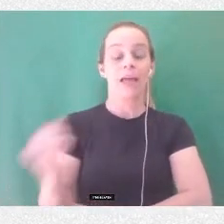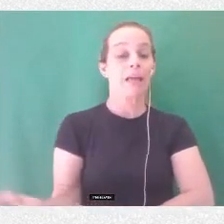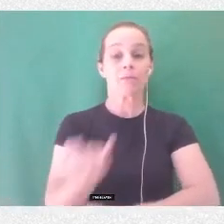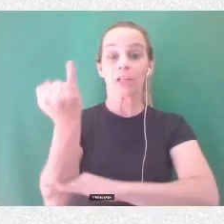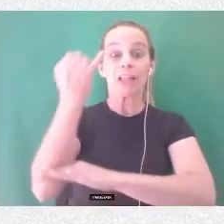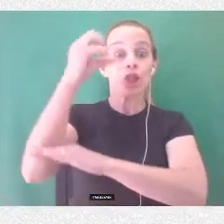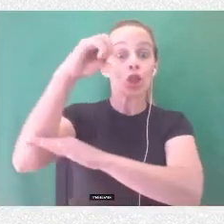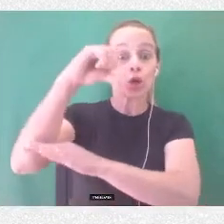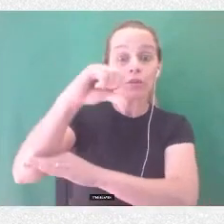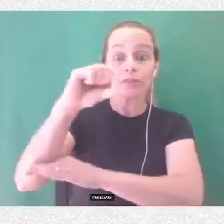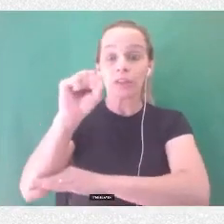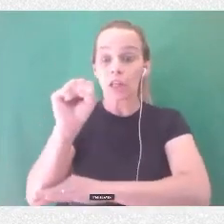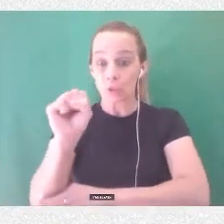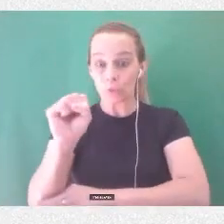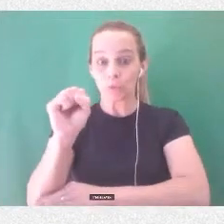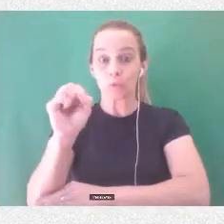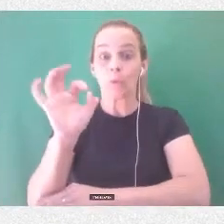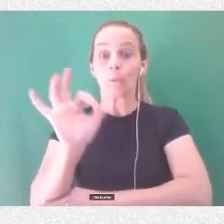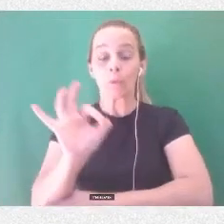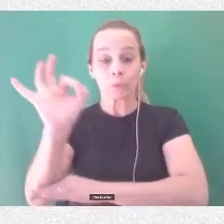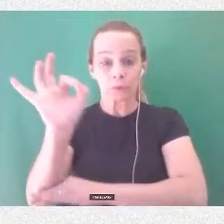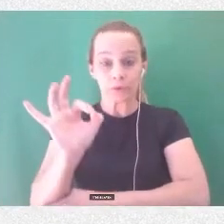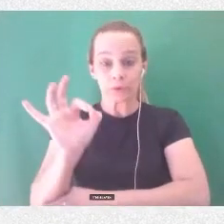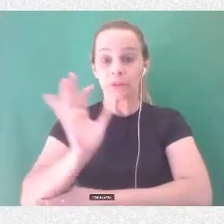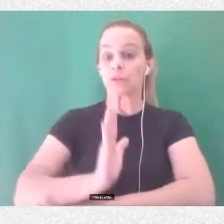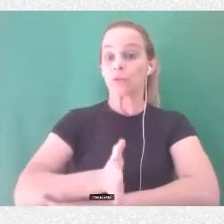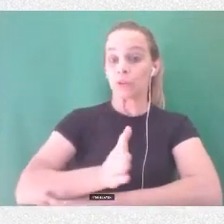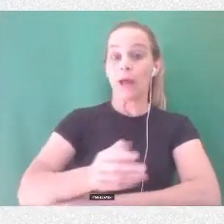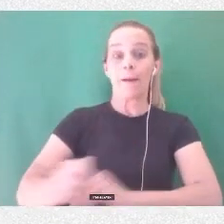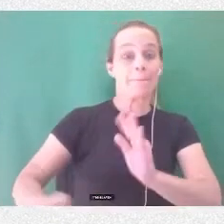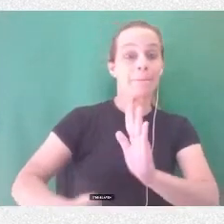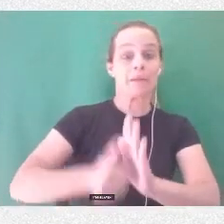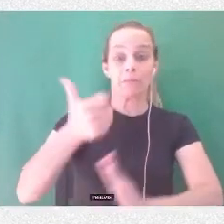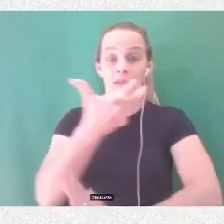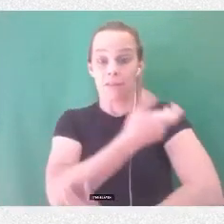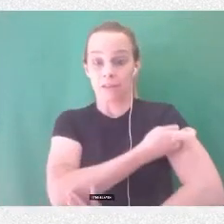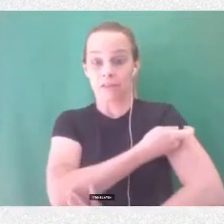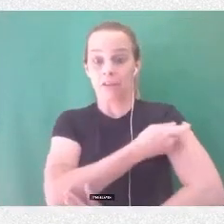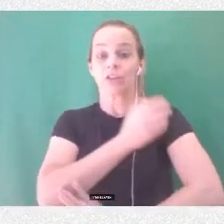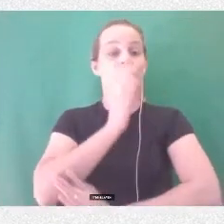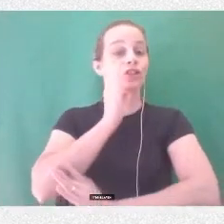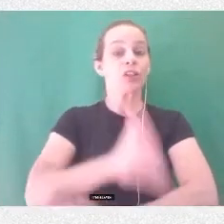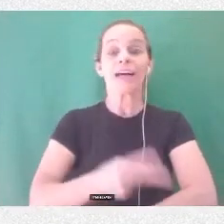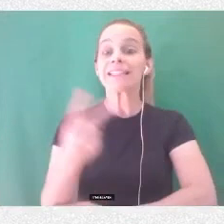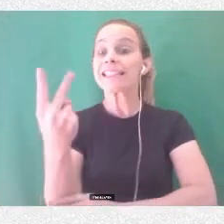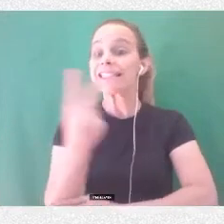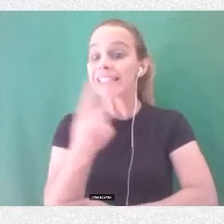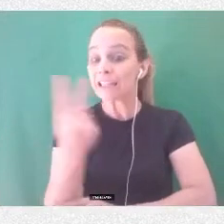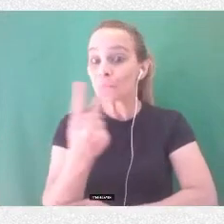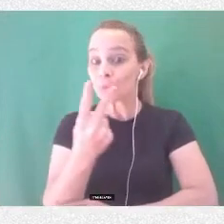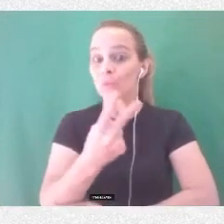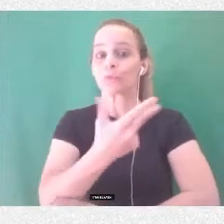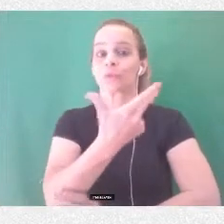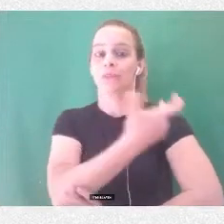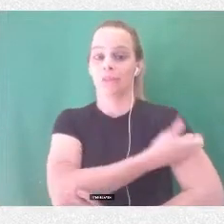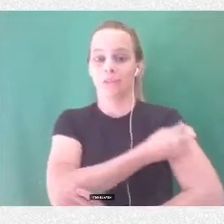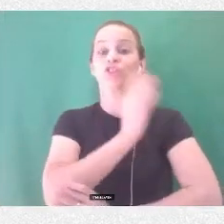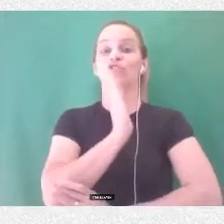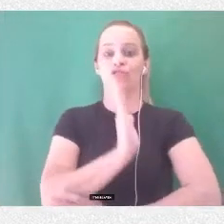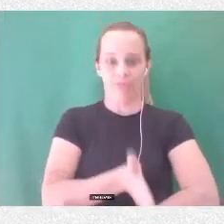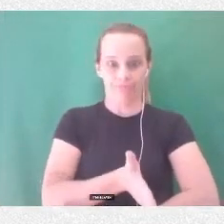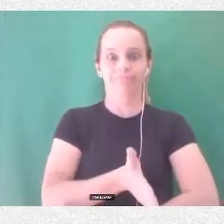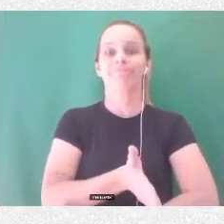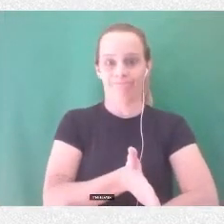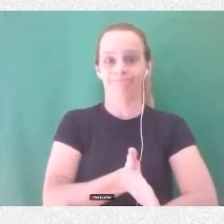98% daqueles que foram fazer a primeira dose já estão com a segunda dose aplicada. E já estamos